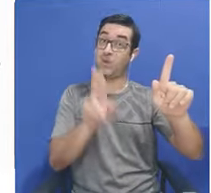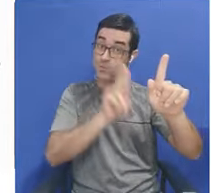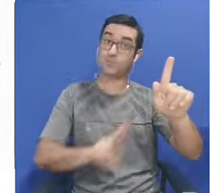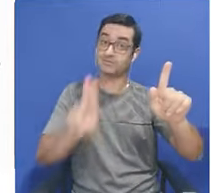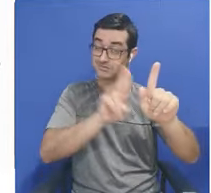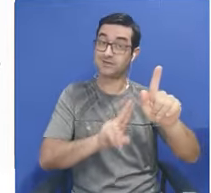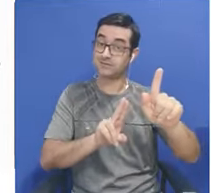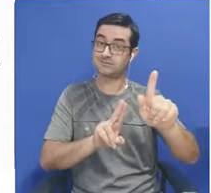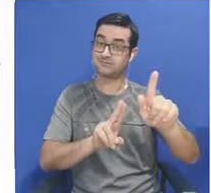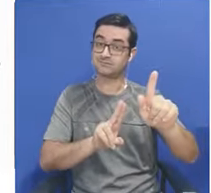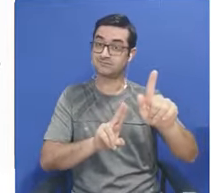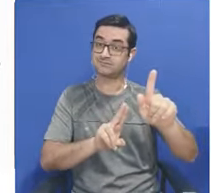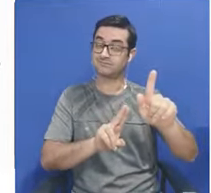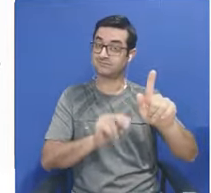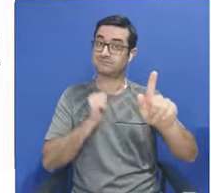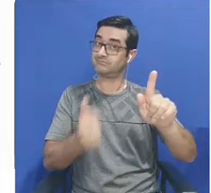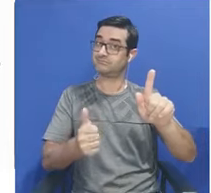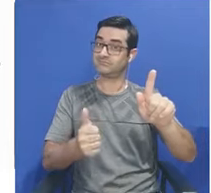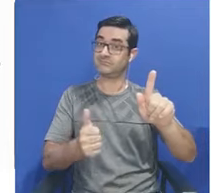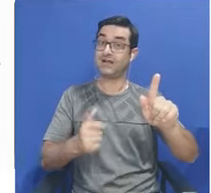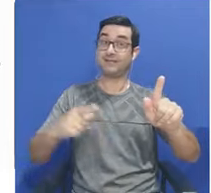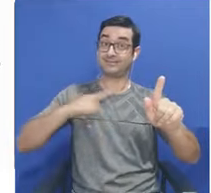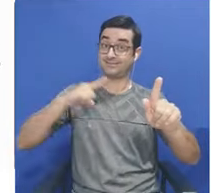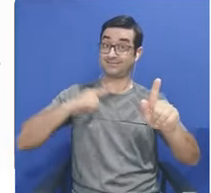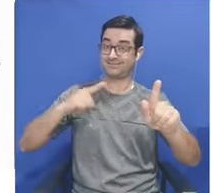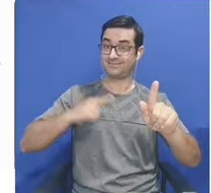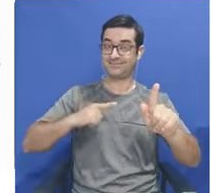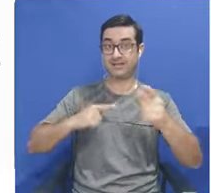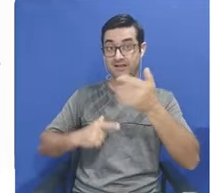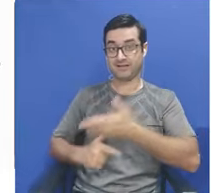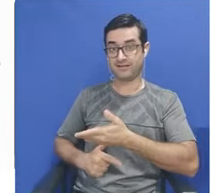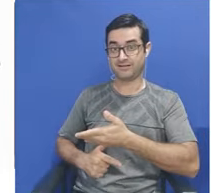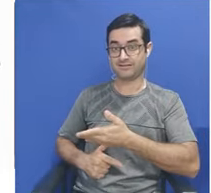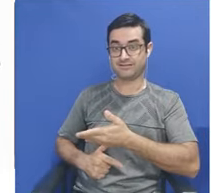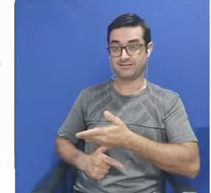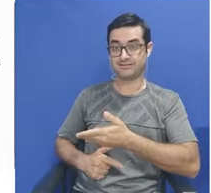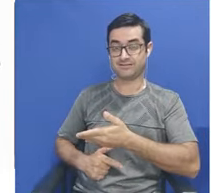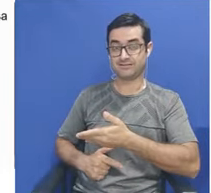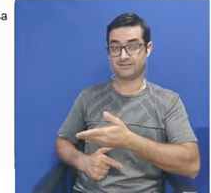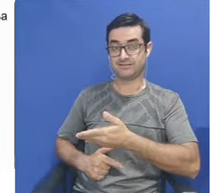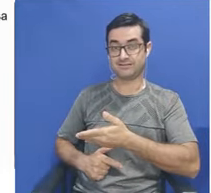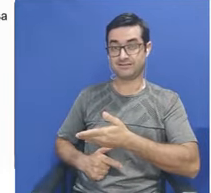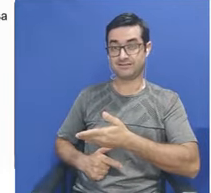eu converto para massa diretamente. Tá?